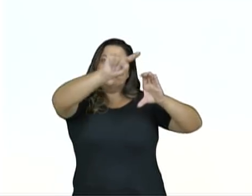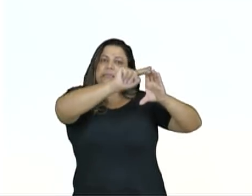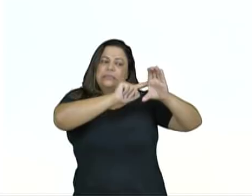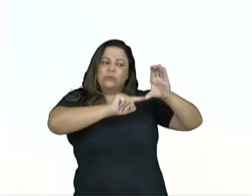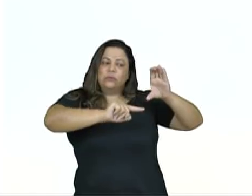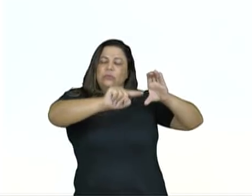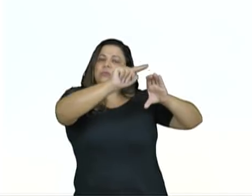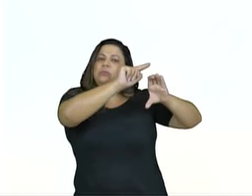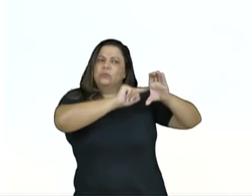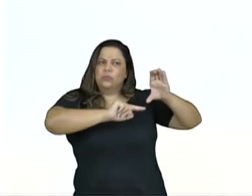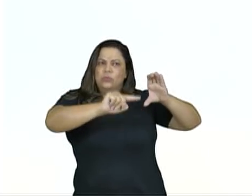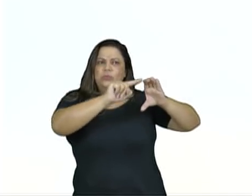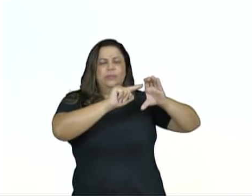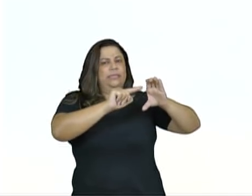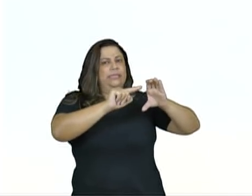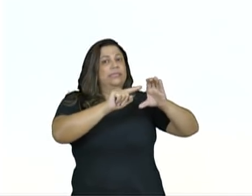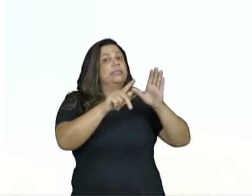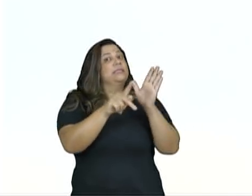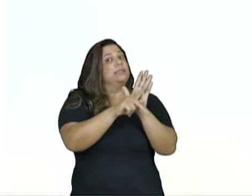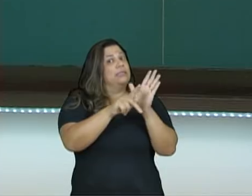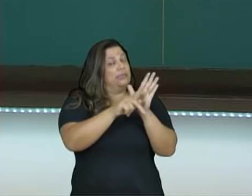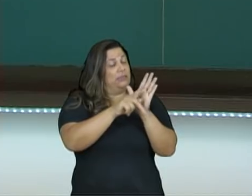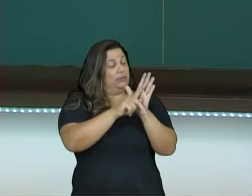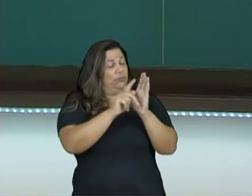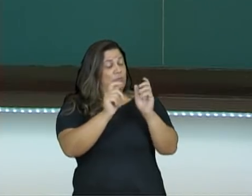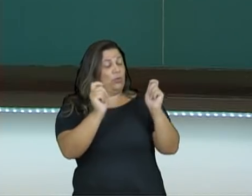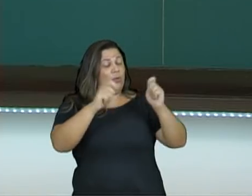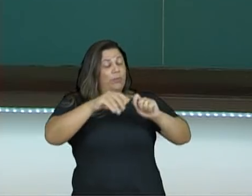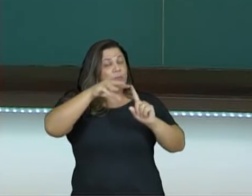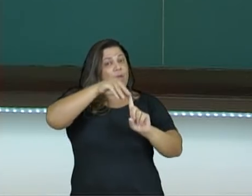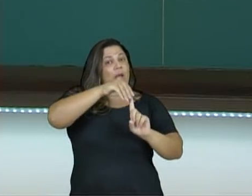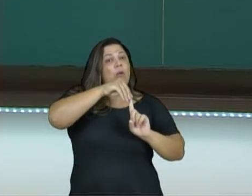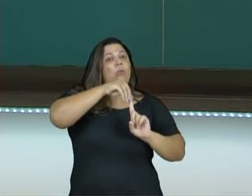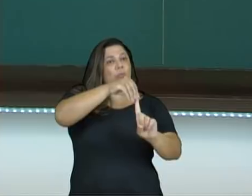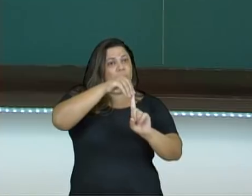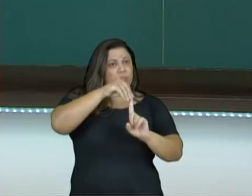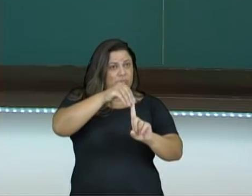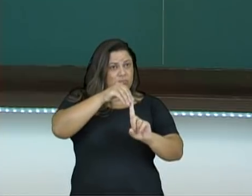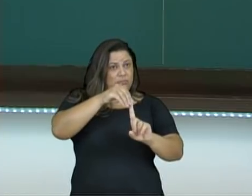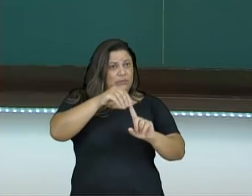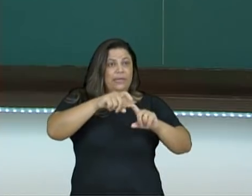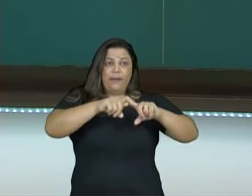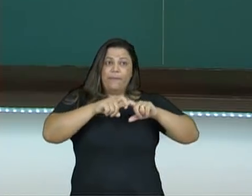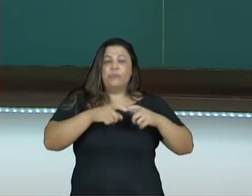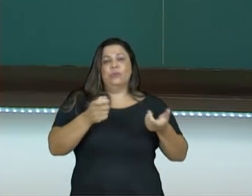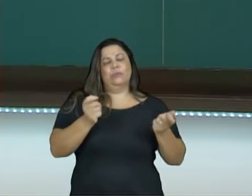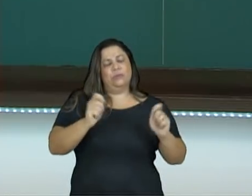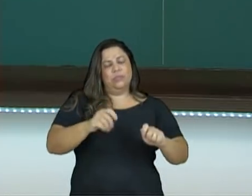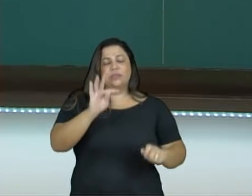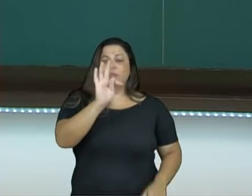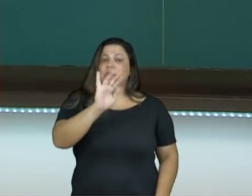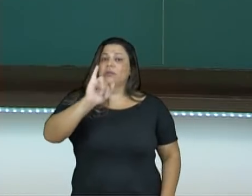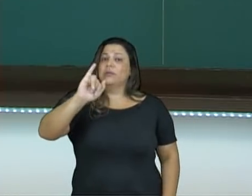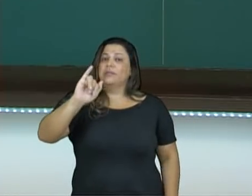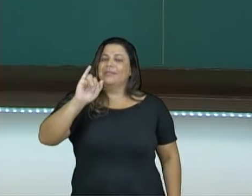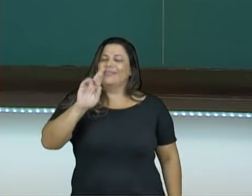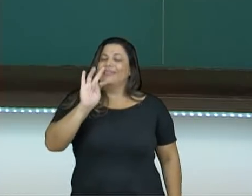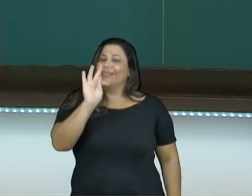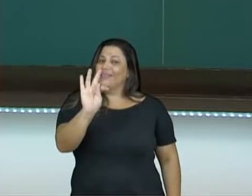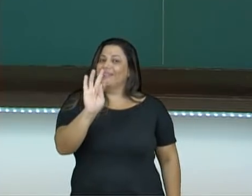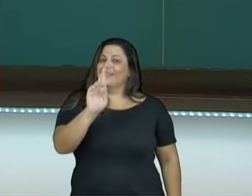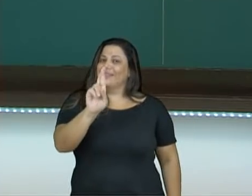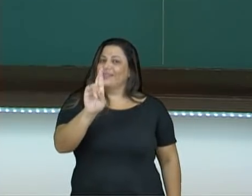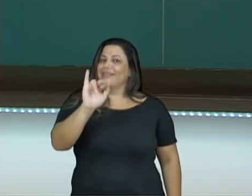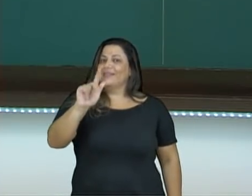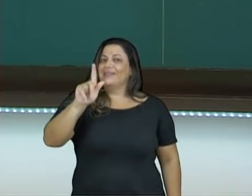tem uma particularidade, aliás, duas particularidades, por isso ela é a circunferência trigonométrica. Nela, nós vamos encontrar